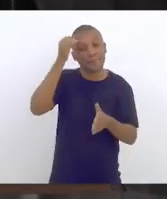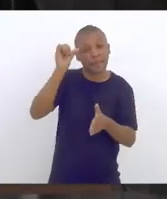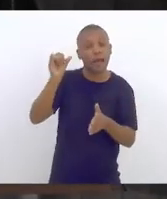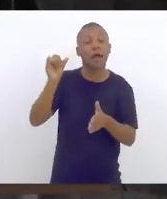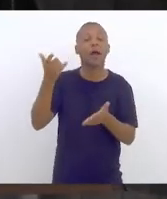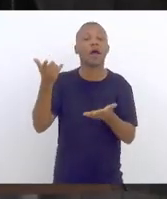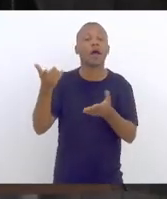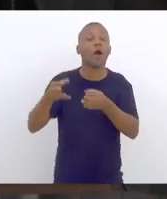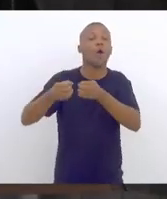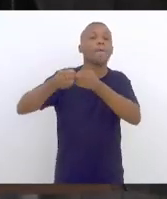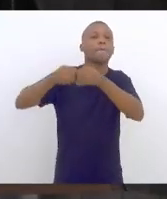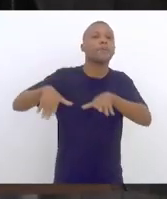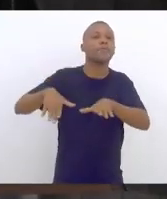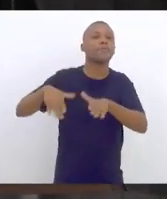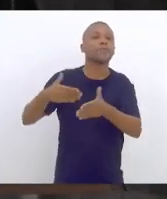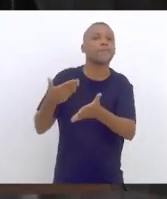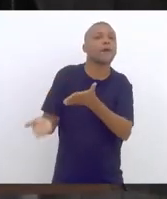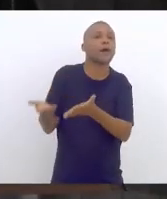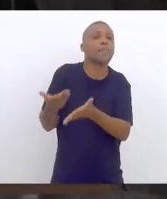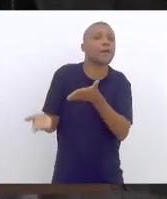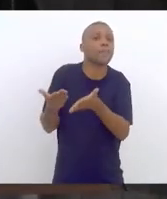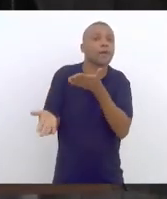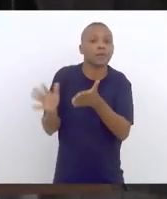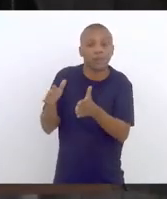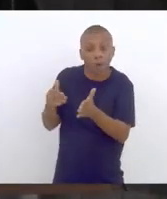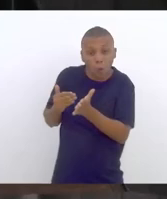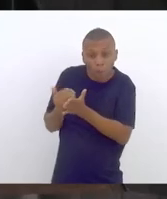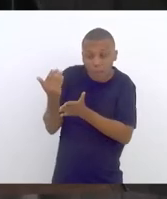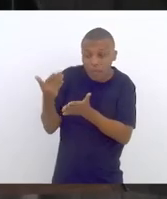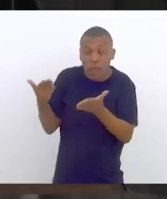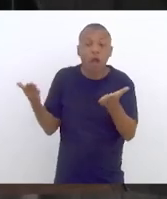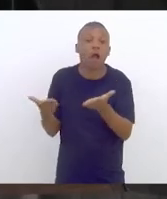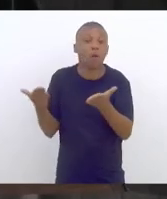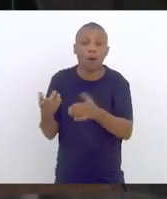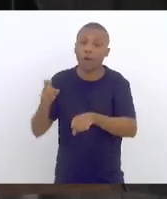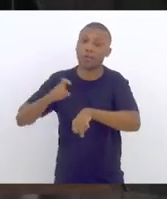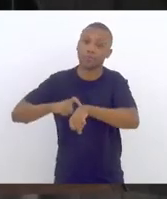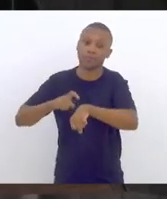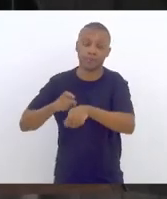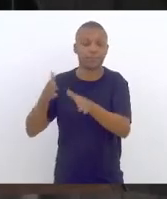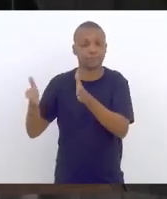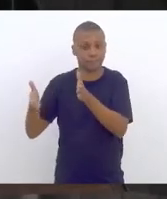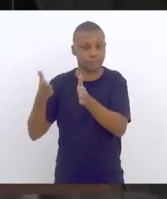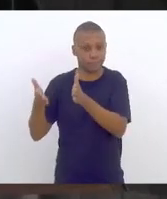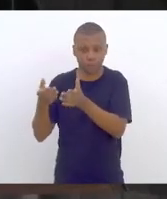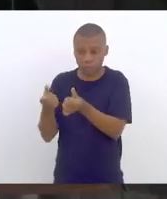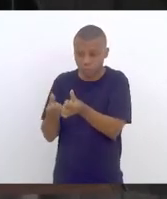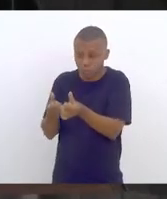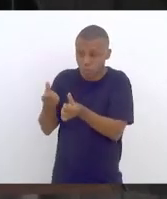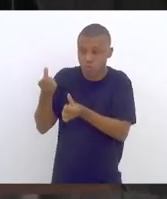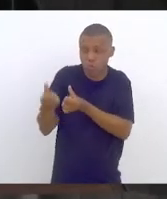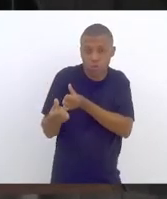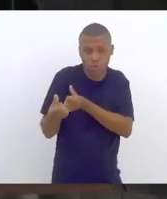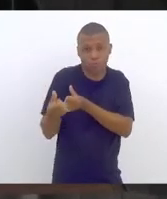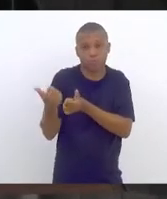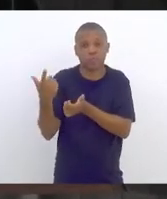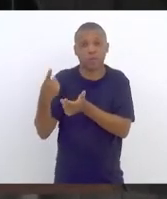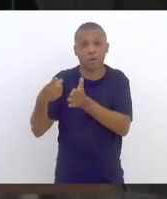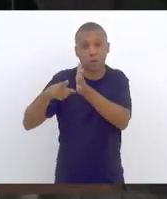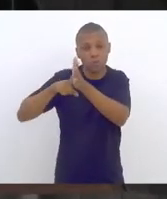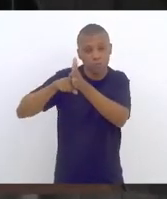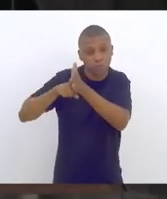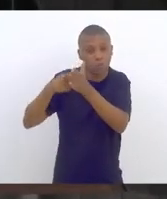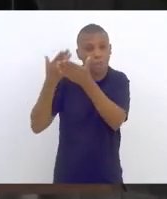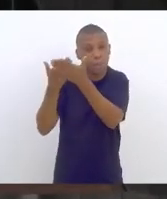e municípios já passam a ter desde logo desde agora desde segundo semestre são vários os estudos vários as reportagens vários